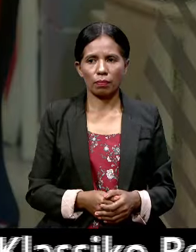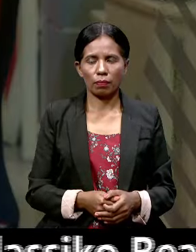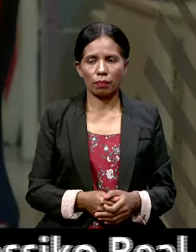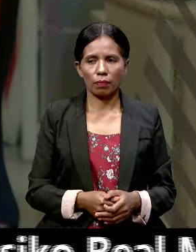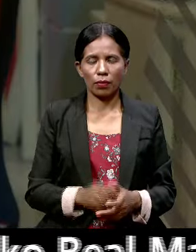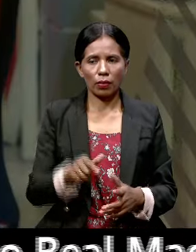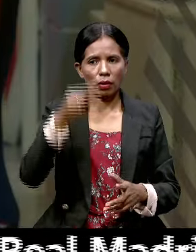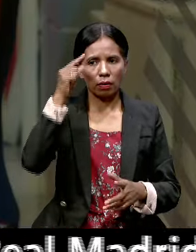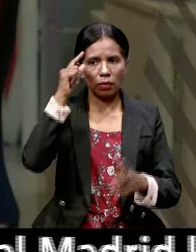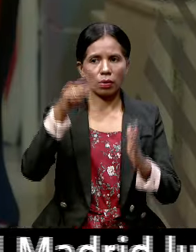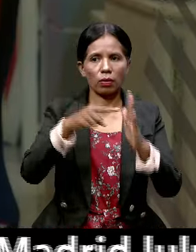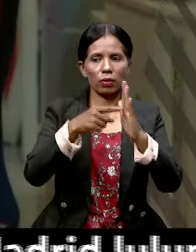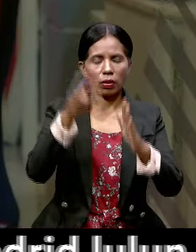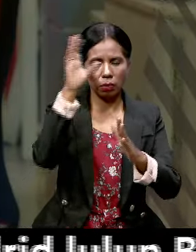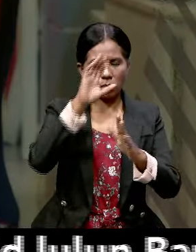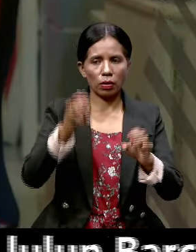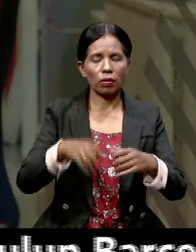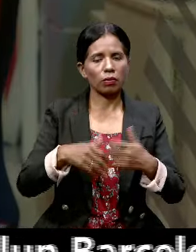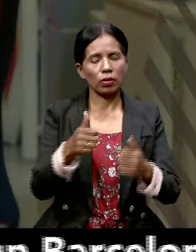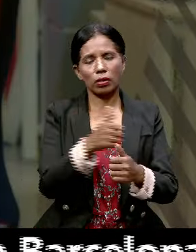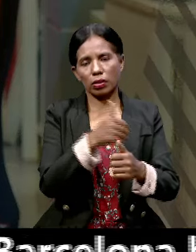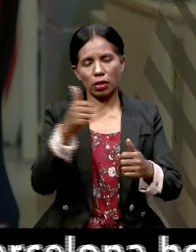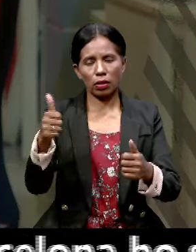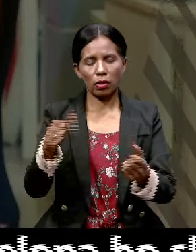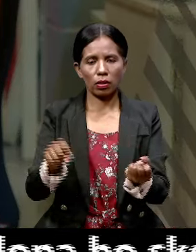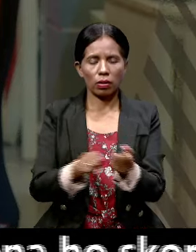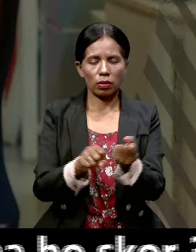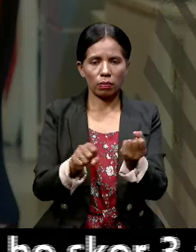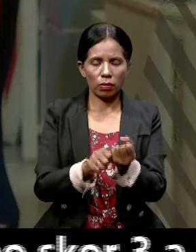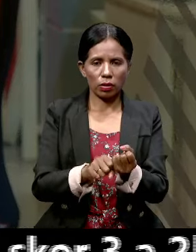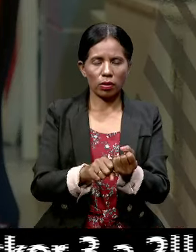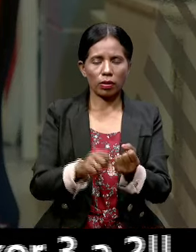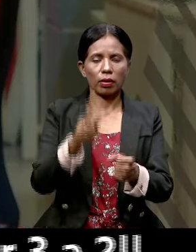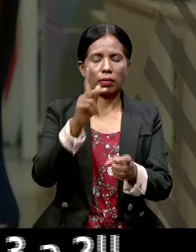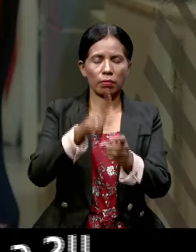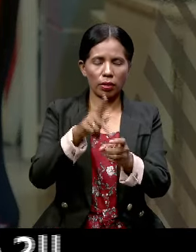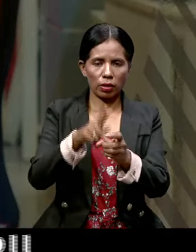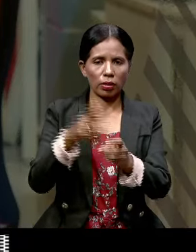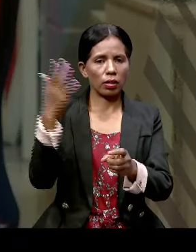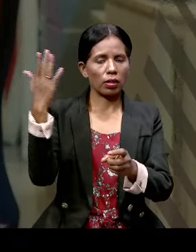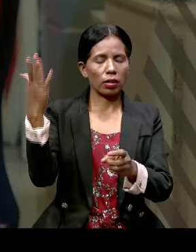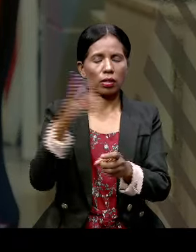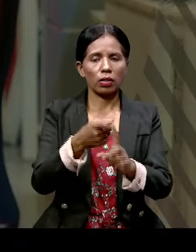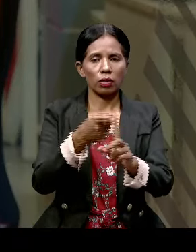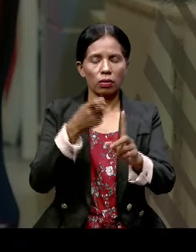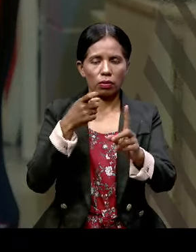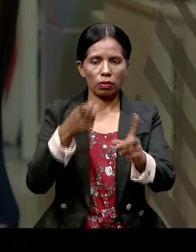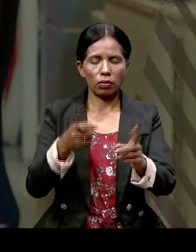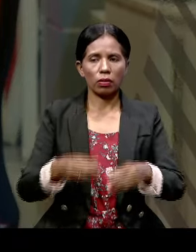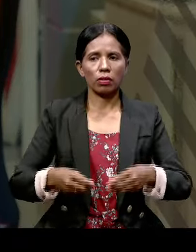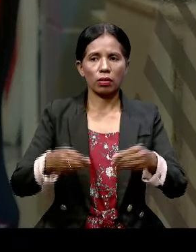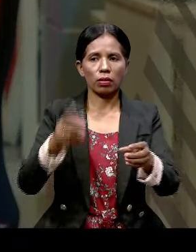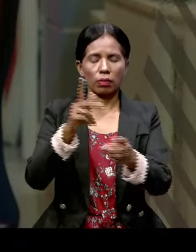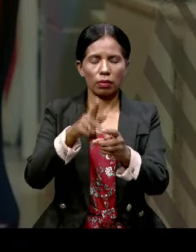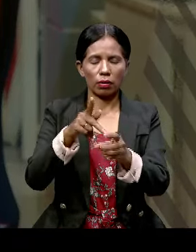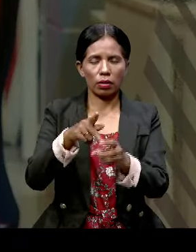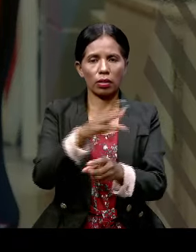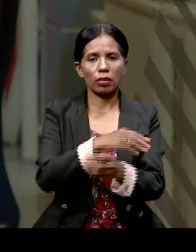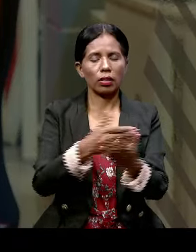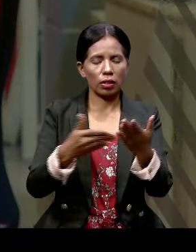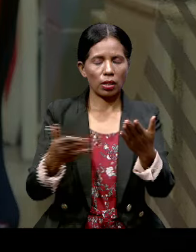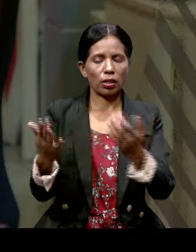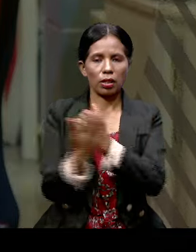O governo começa a buscar alternativo Seluc, onde substitui a produção mina Matambaio Undang, lihus a exploração mineiro e a